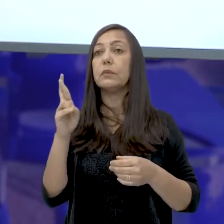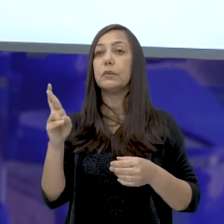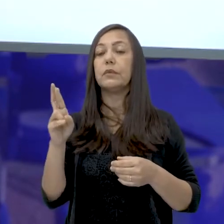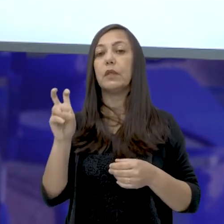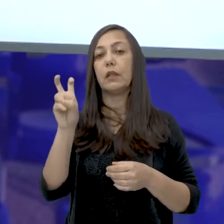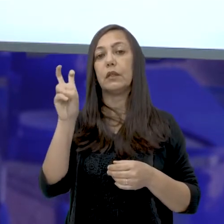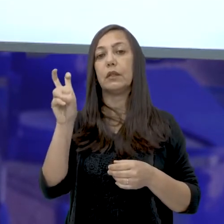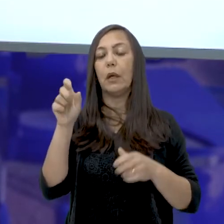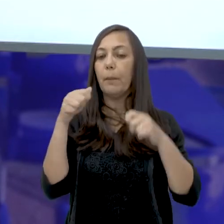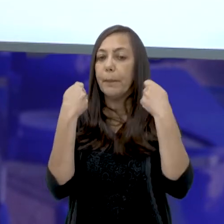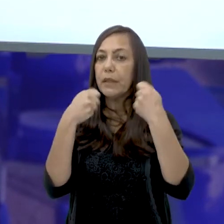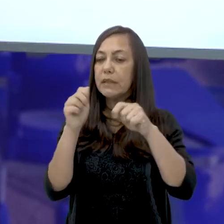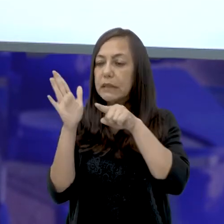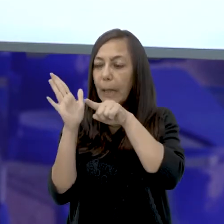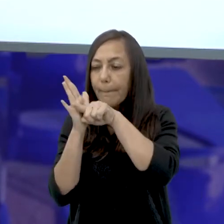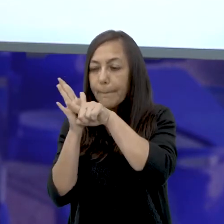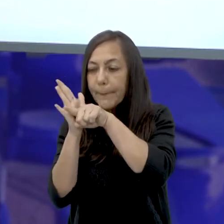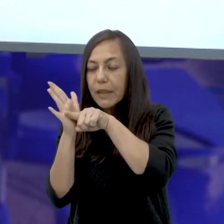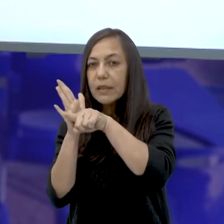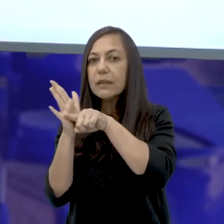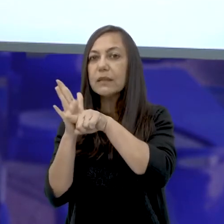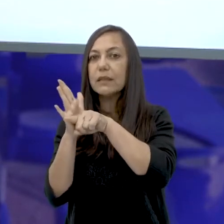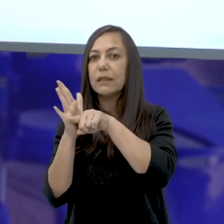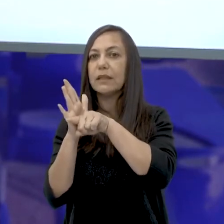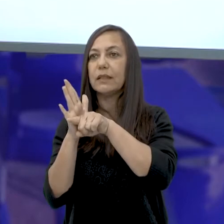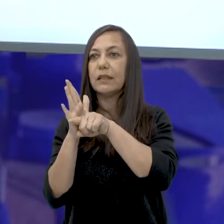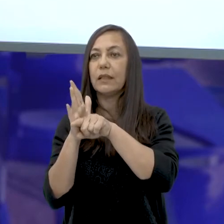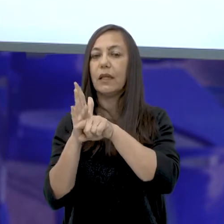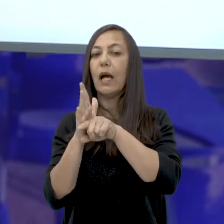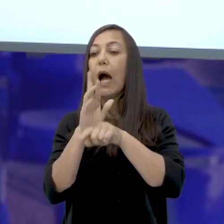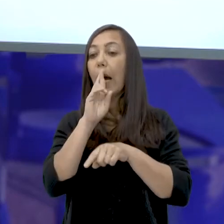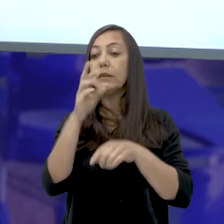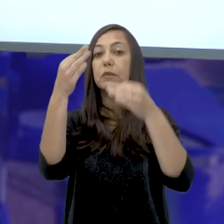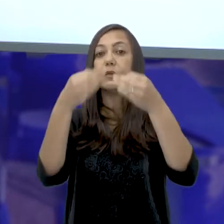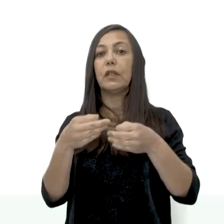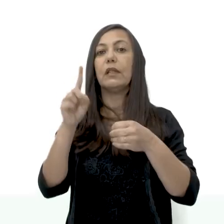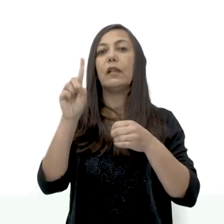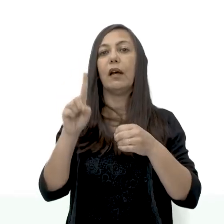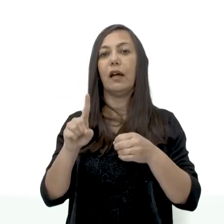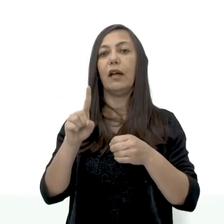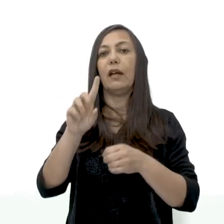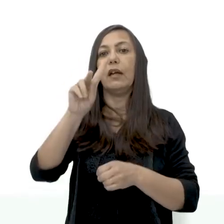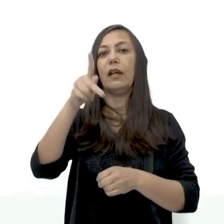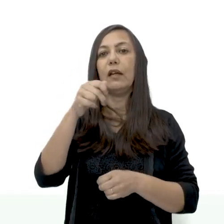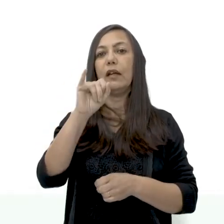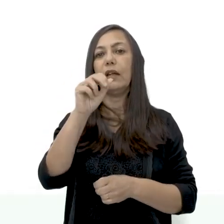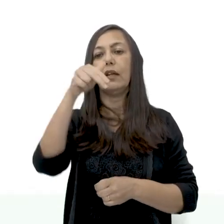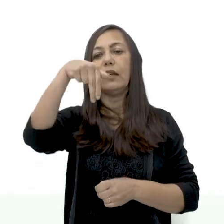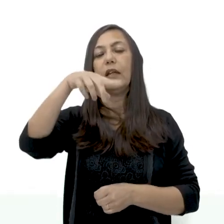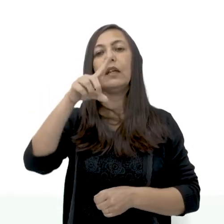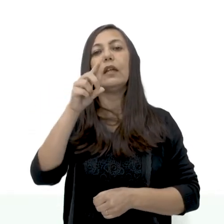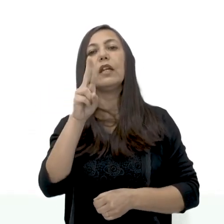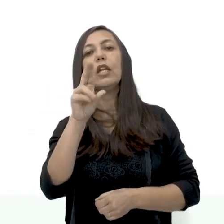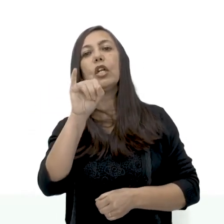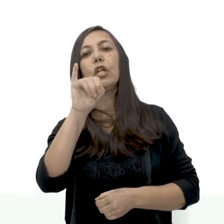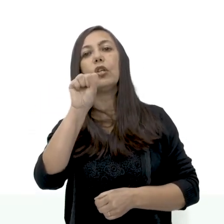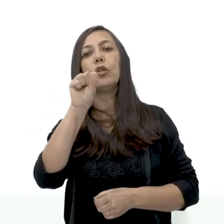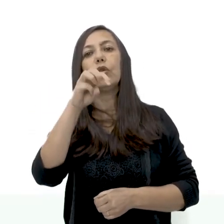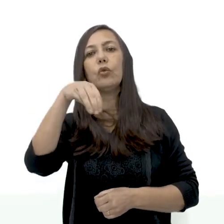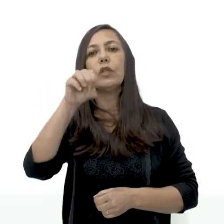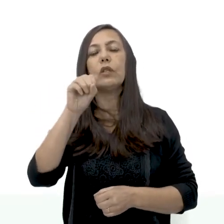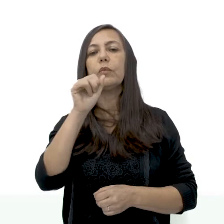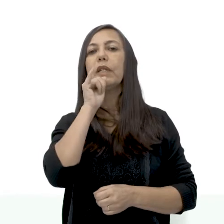maneira de pesquisar. Por exemplo, quando se fala em efêmero, são essas religiões mais de caráter oriental,